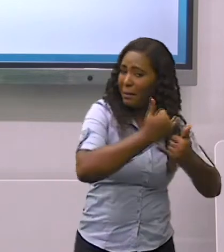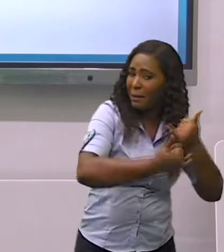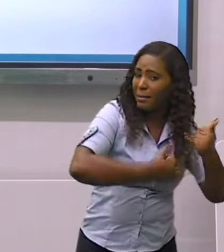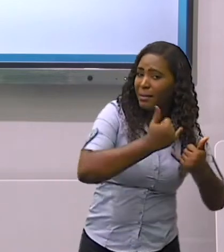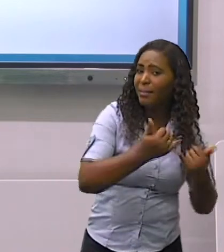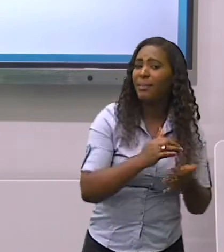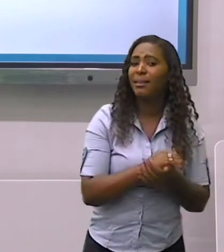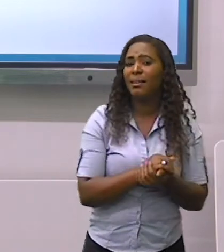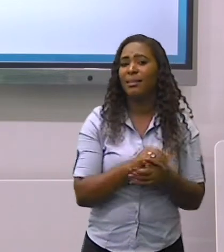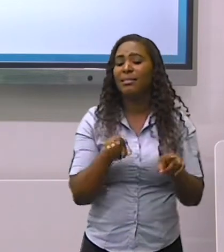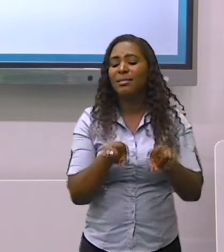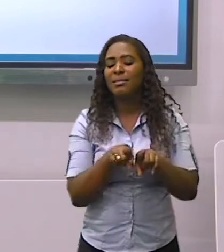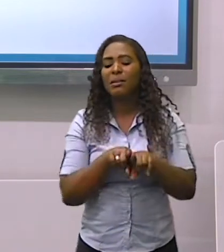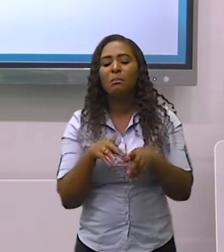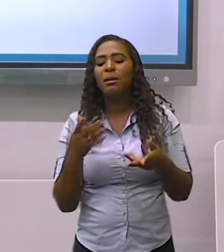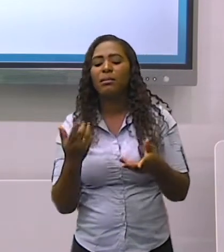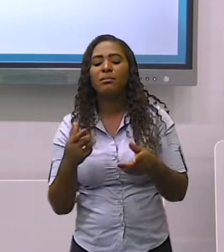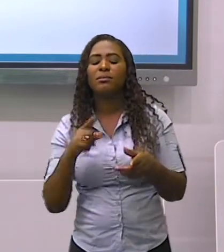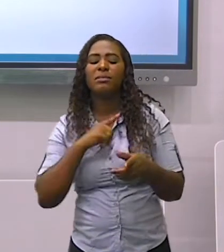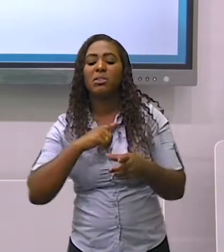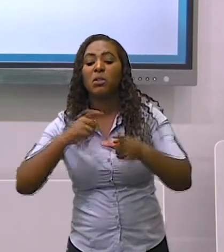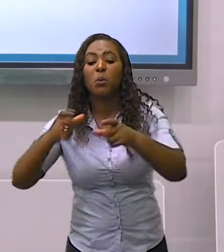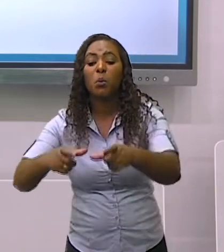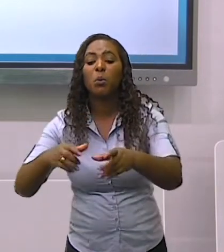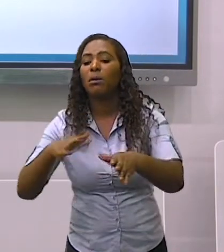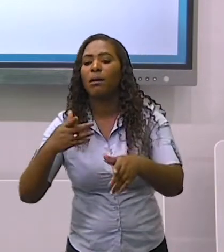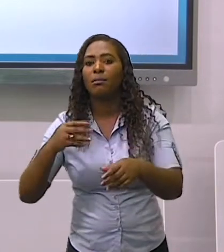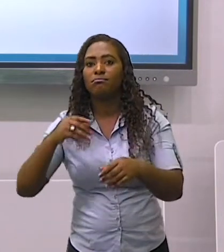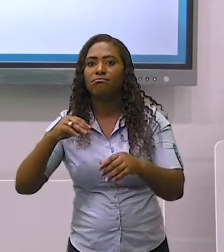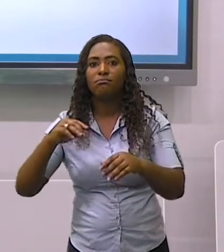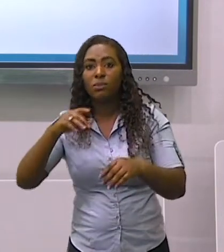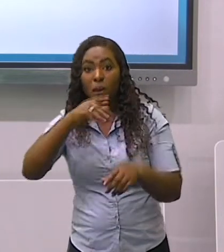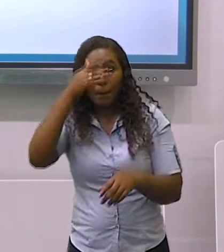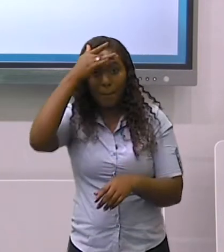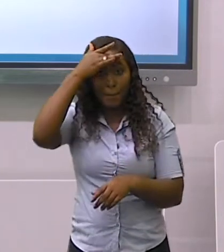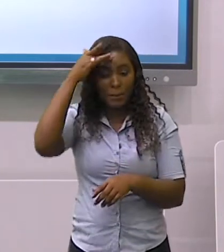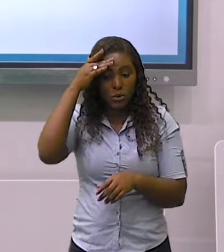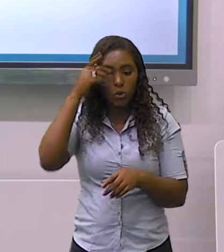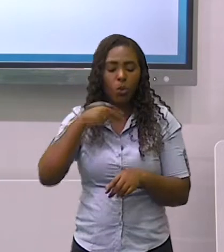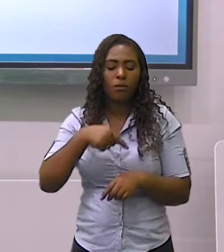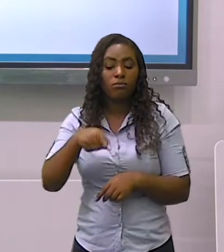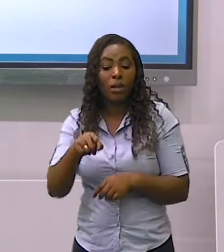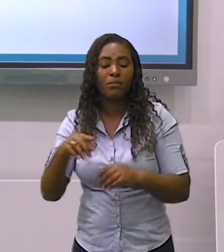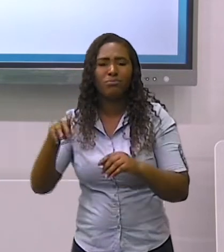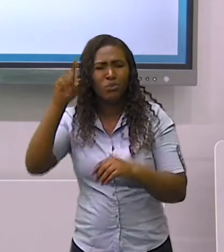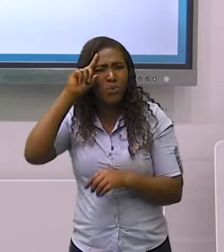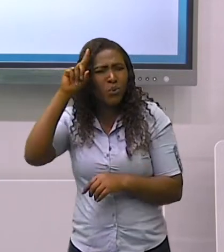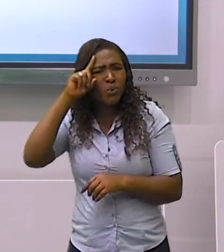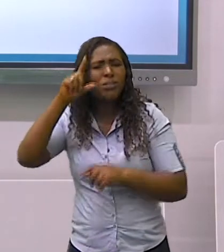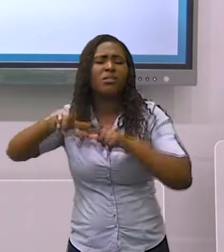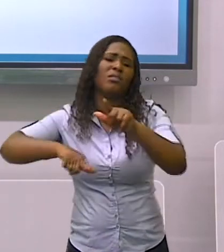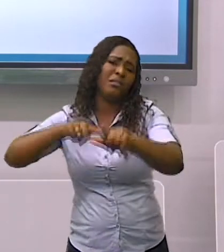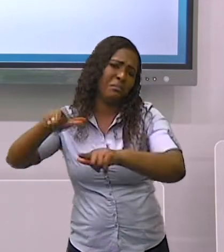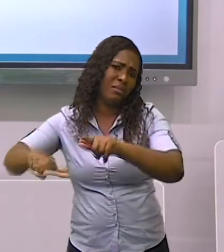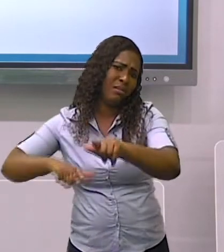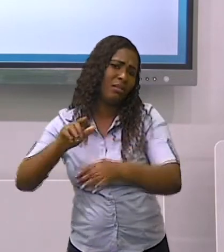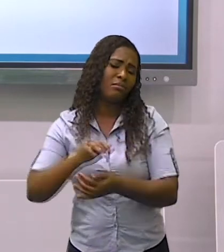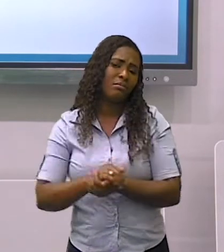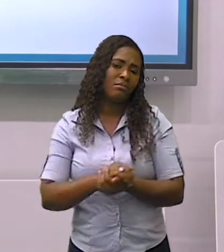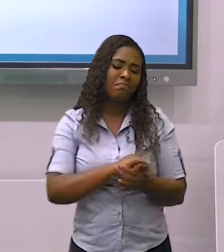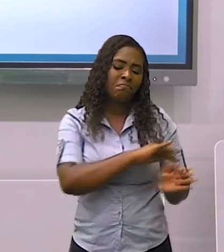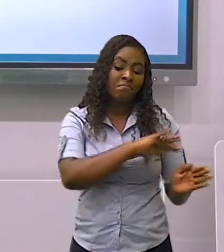para muitas pessoas. E você, conhece em sua cidade estes lugares